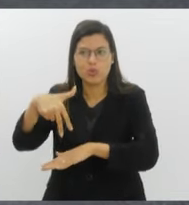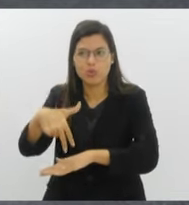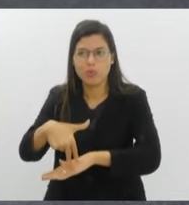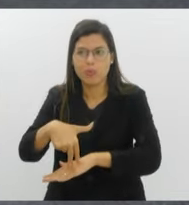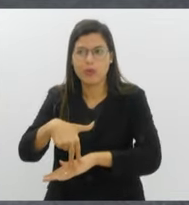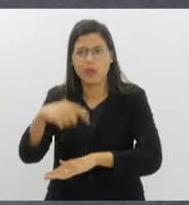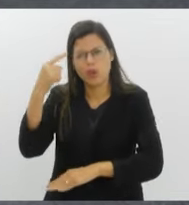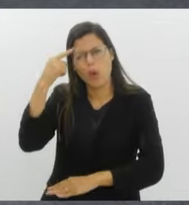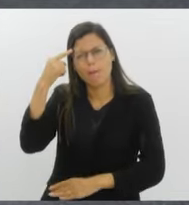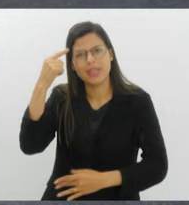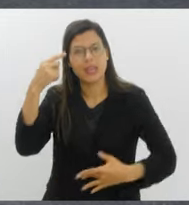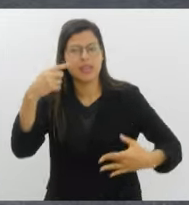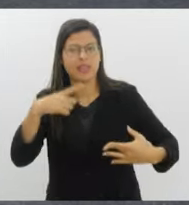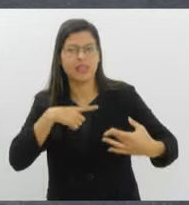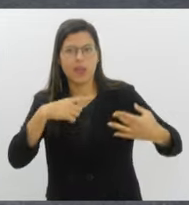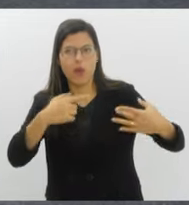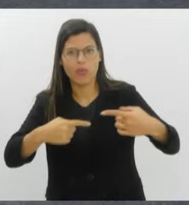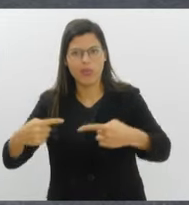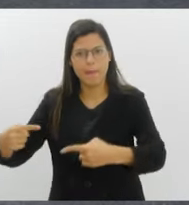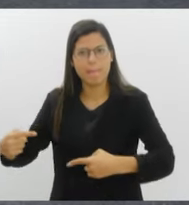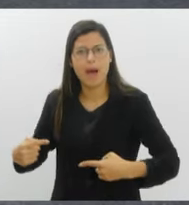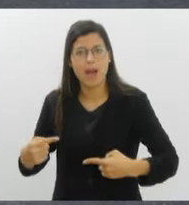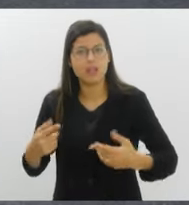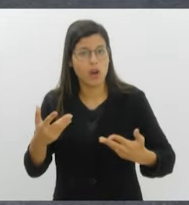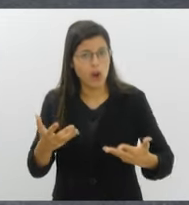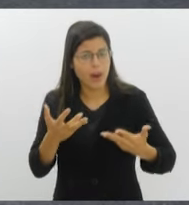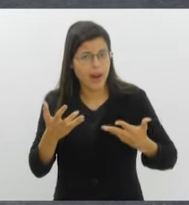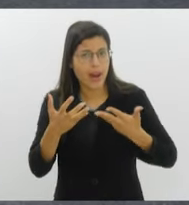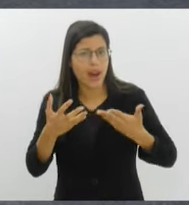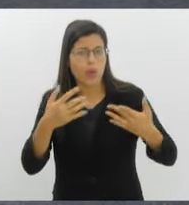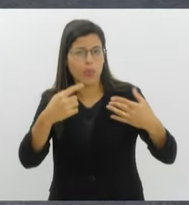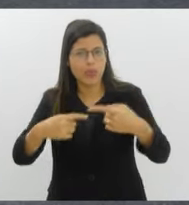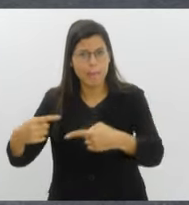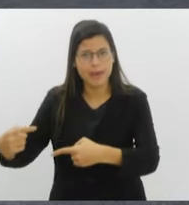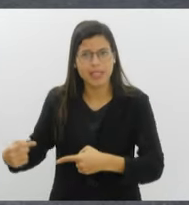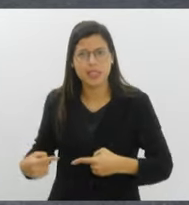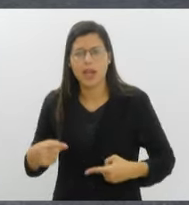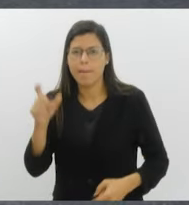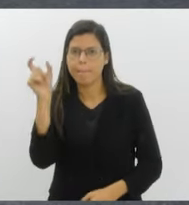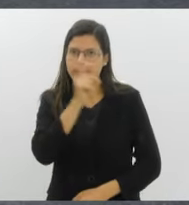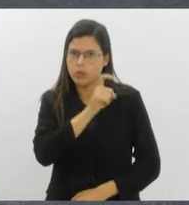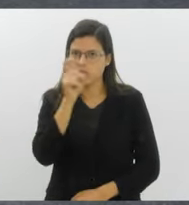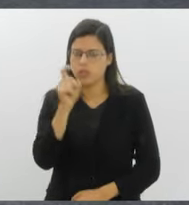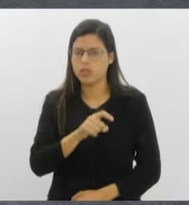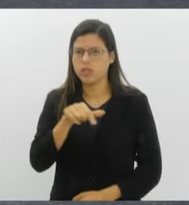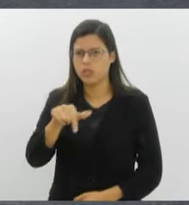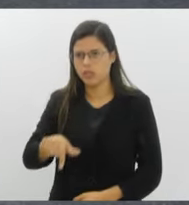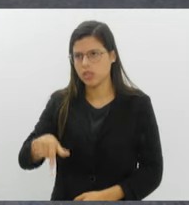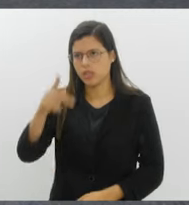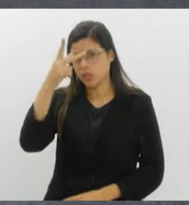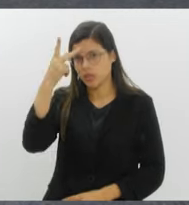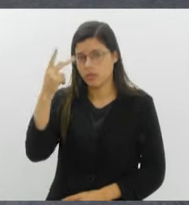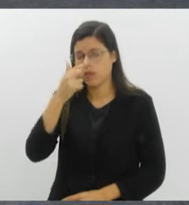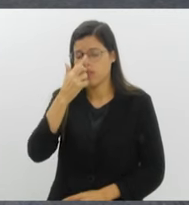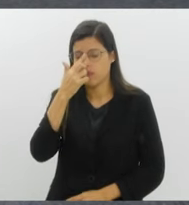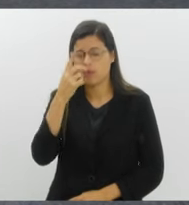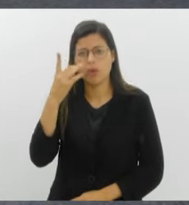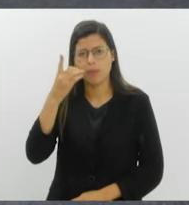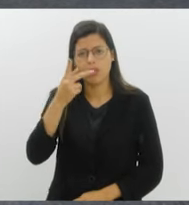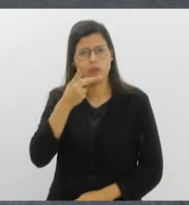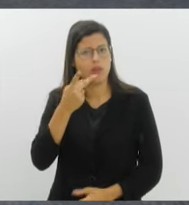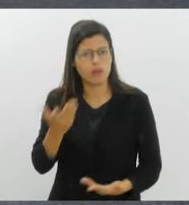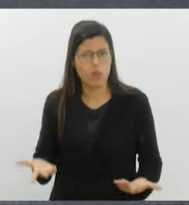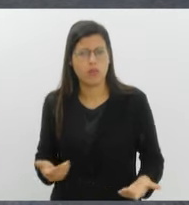ter um debate. É o que eu mais quero, debater as mentiras que esse cidadão acabou de falar. Mas